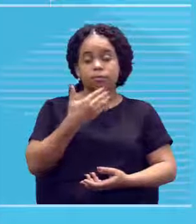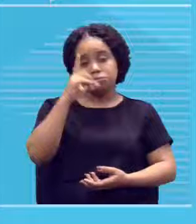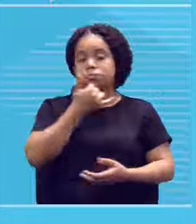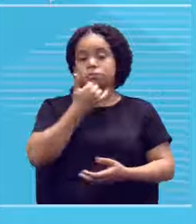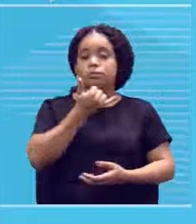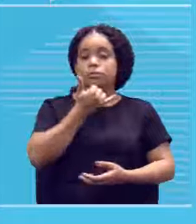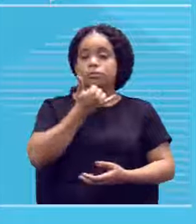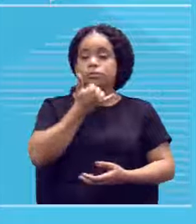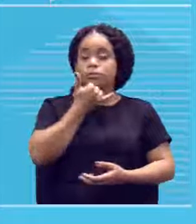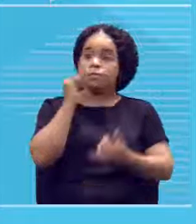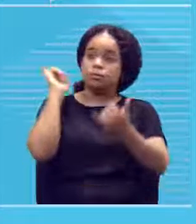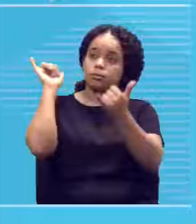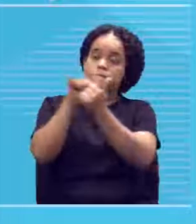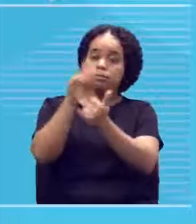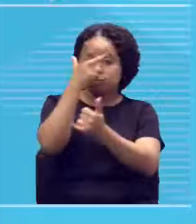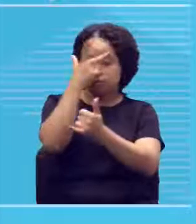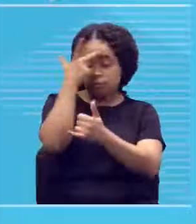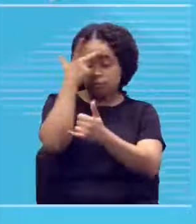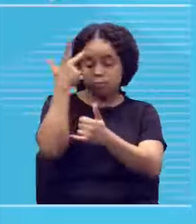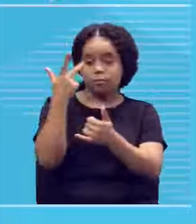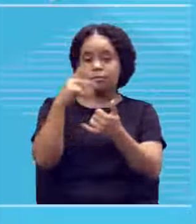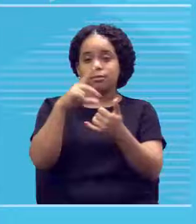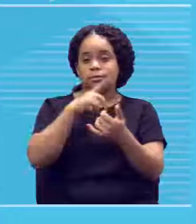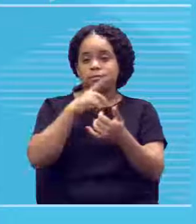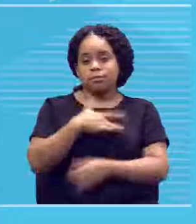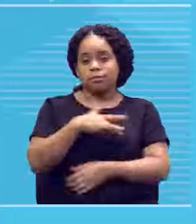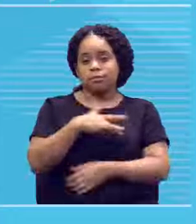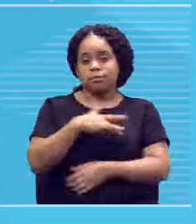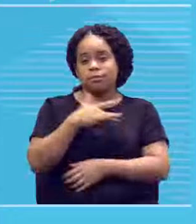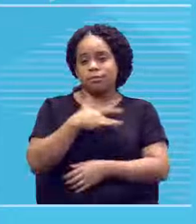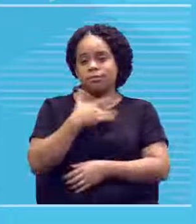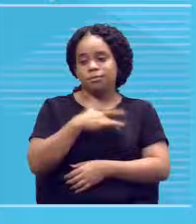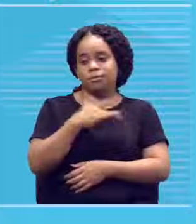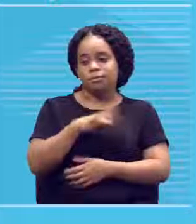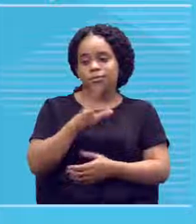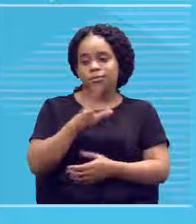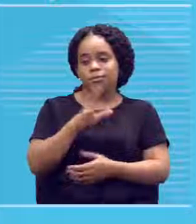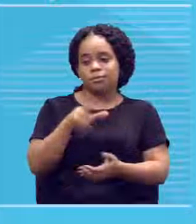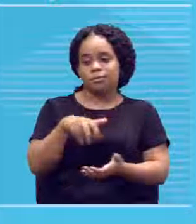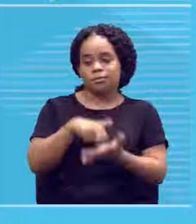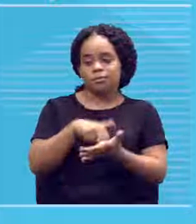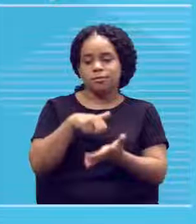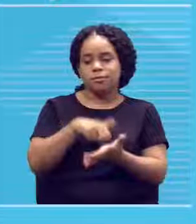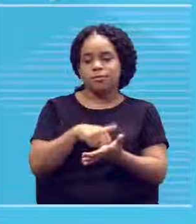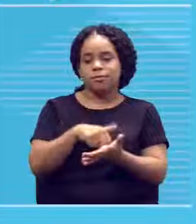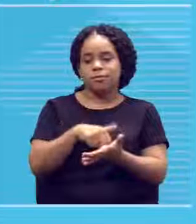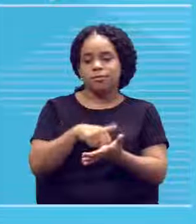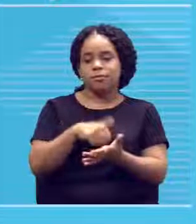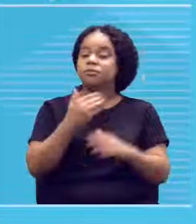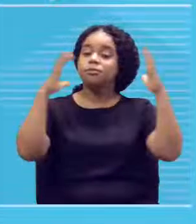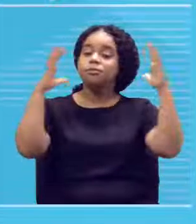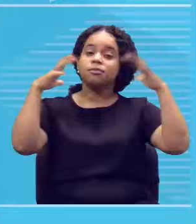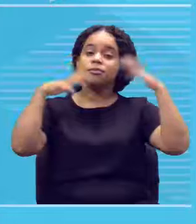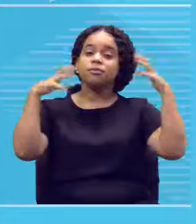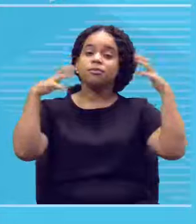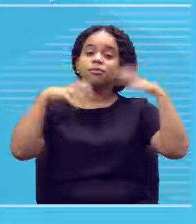que De Joelhos rezou um bocado perdido para chuva cair sem parar